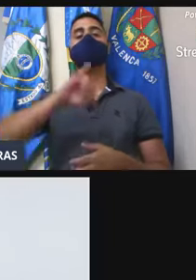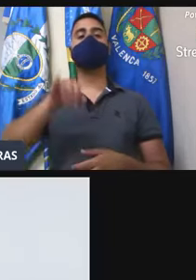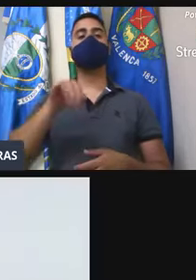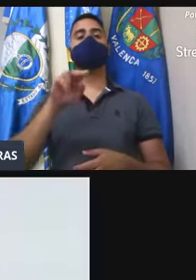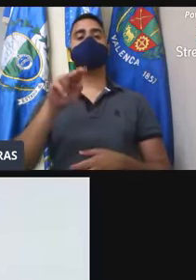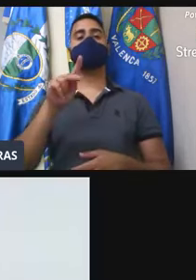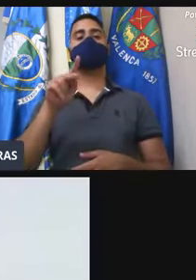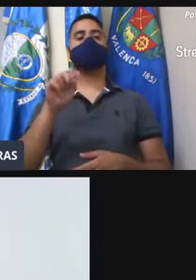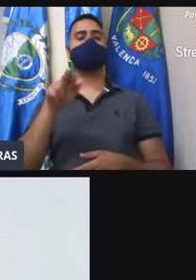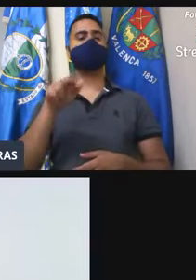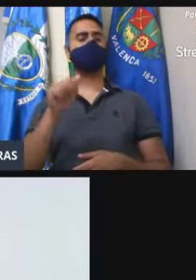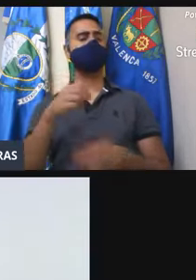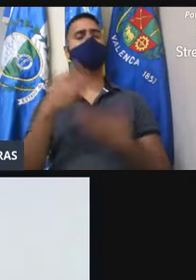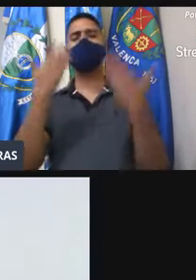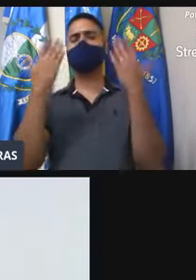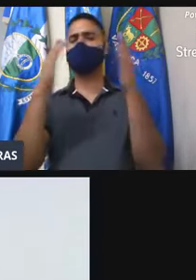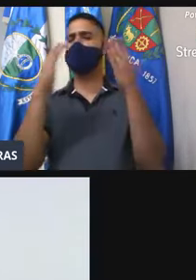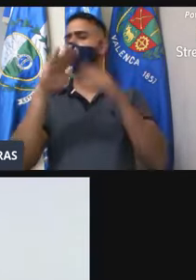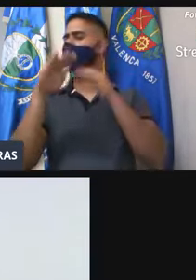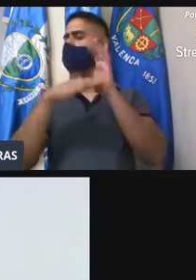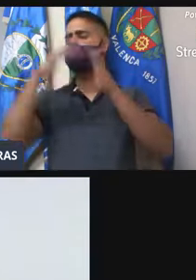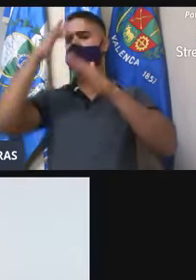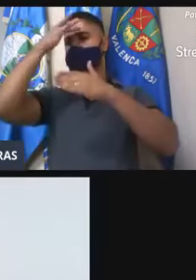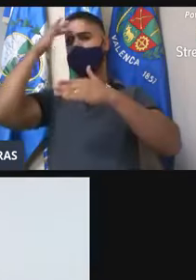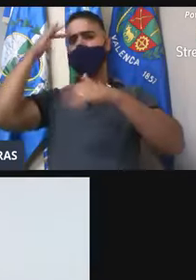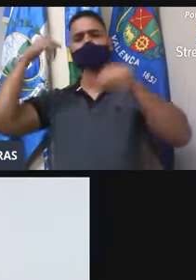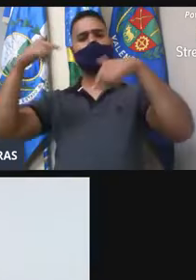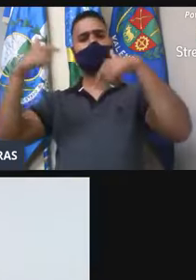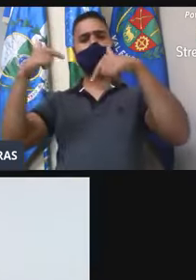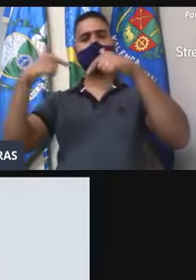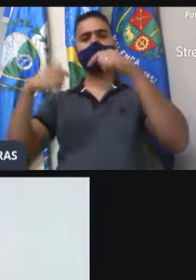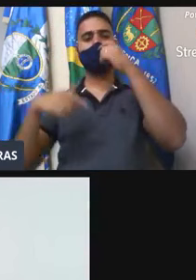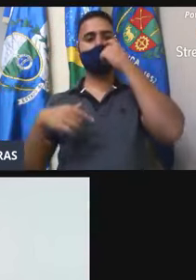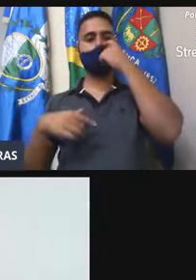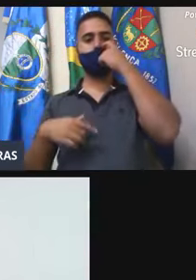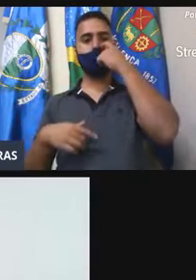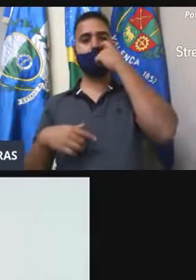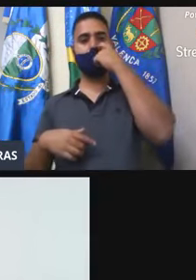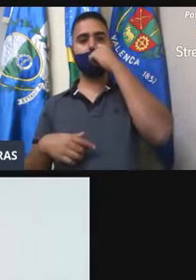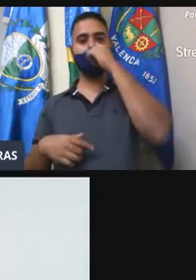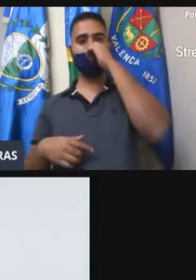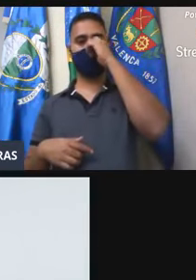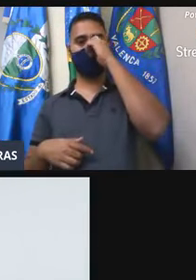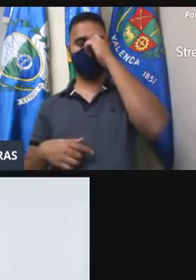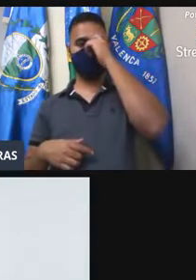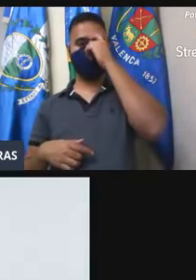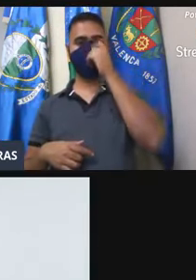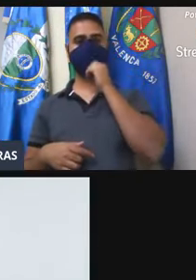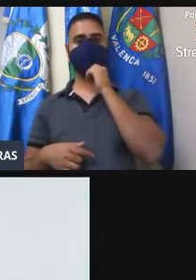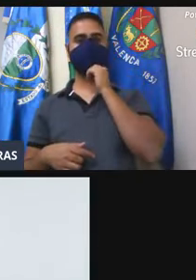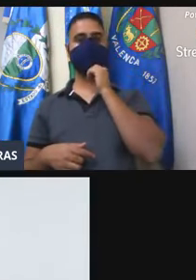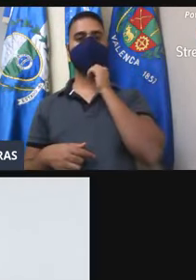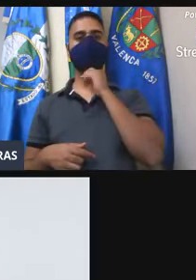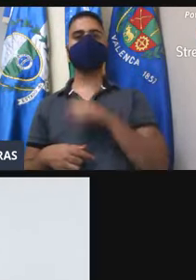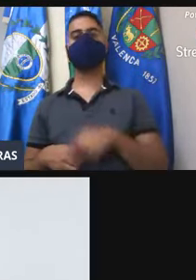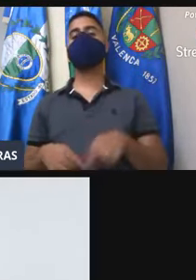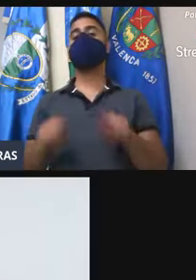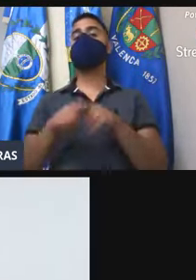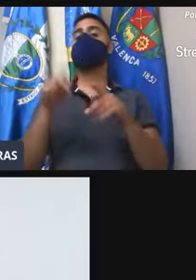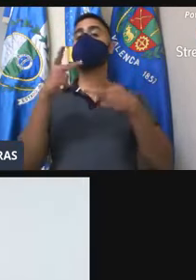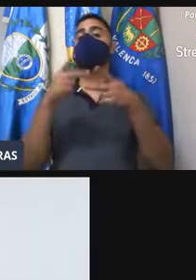vez, parabéns a todos os envolvidos pela iniciativa. Também falando do nosso querido distrito de Conservatória,